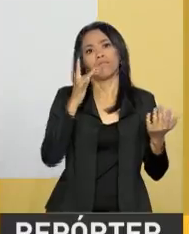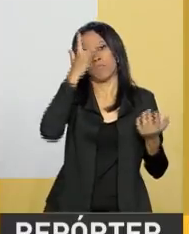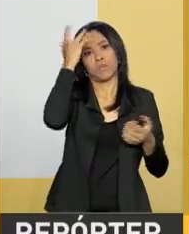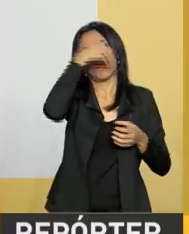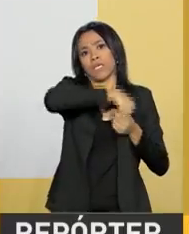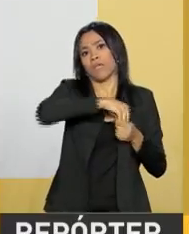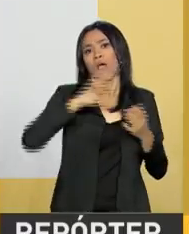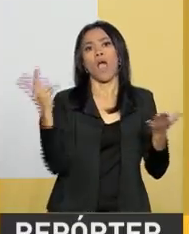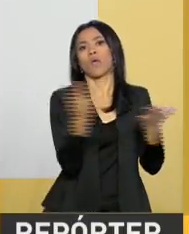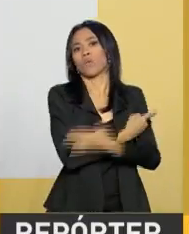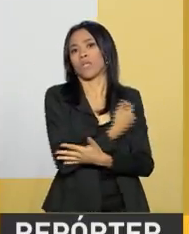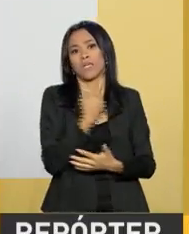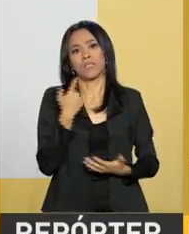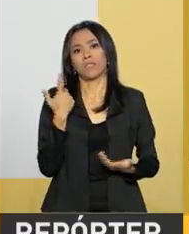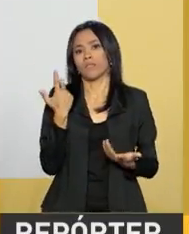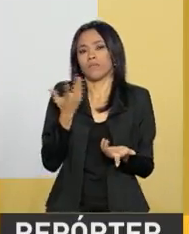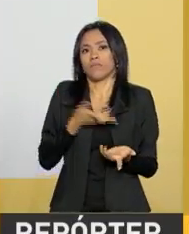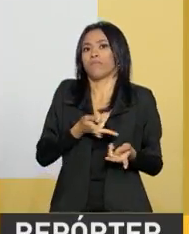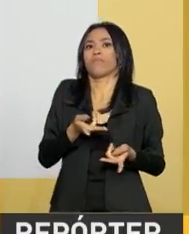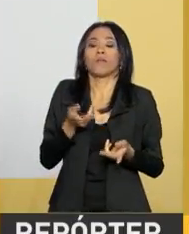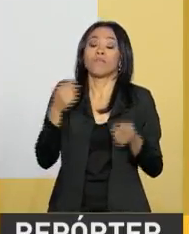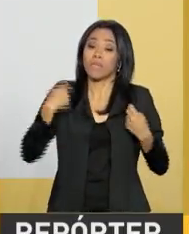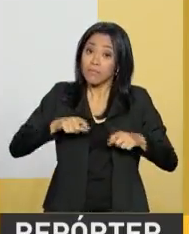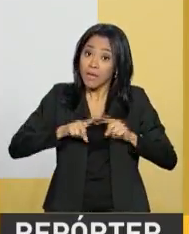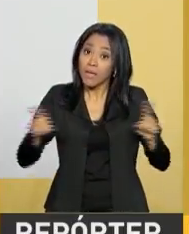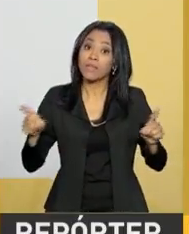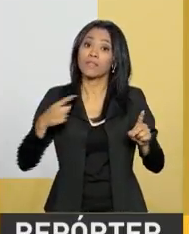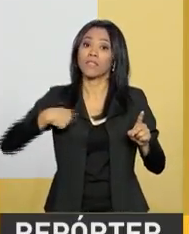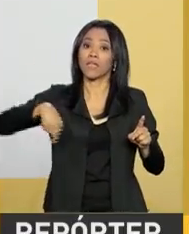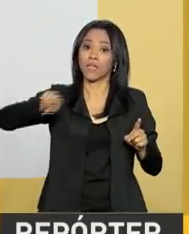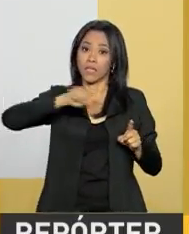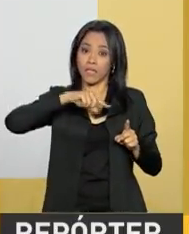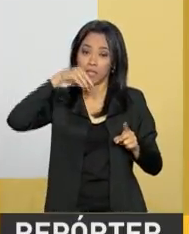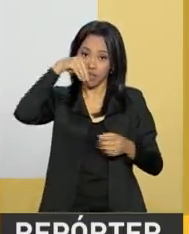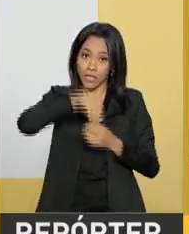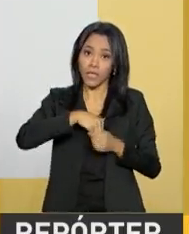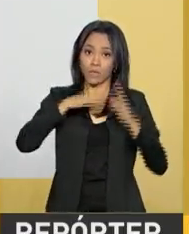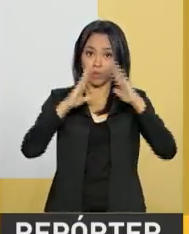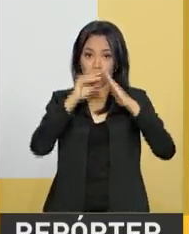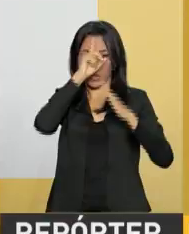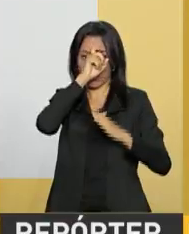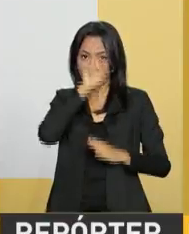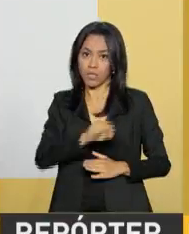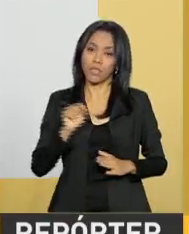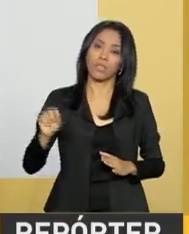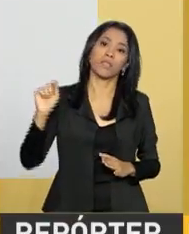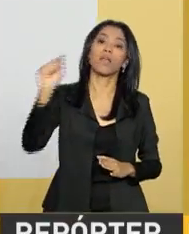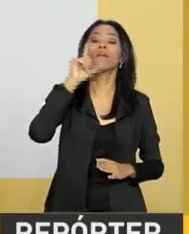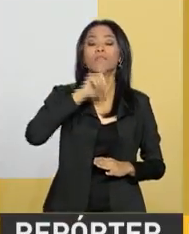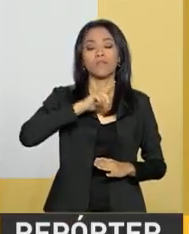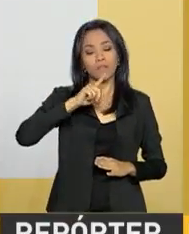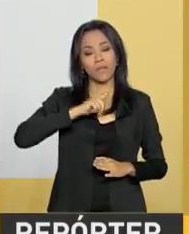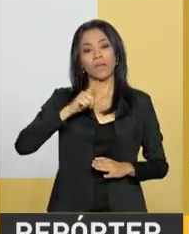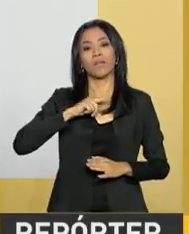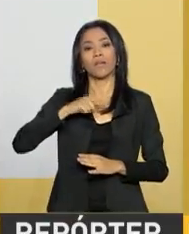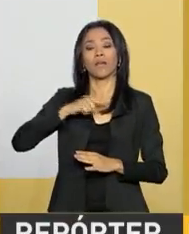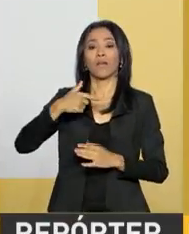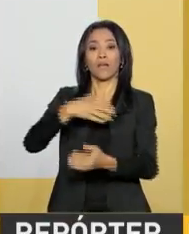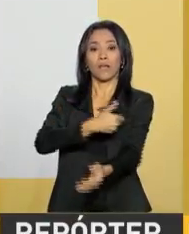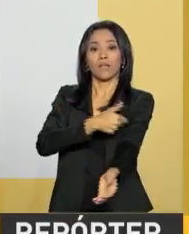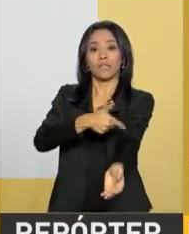de um modo geral colabora para que a nossa hemorrede tem a capacidade de estoque necessário